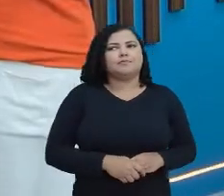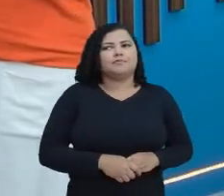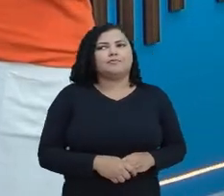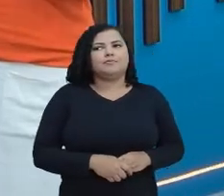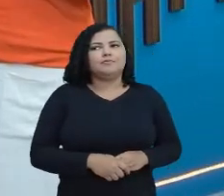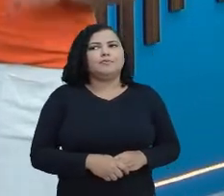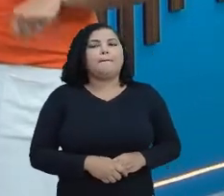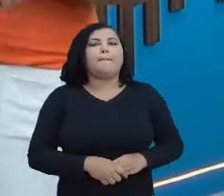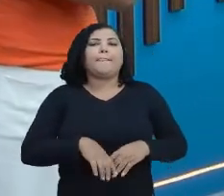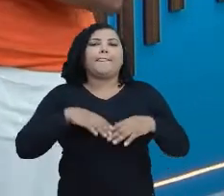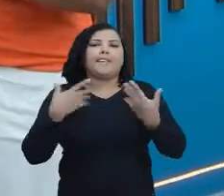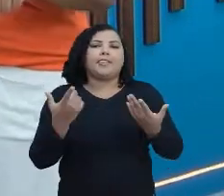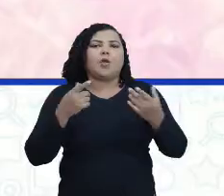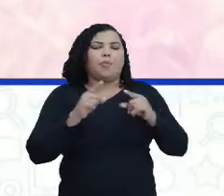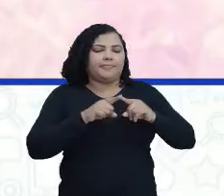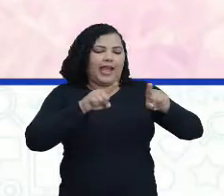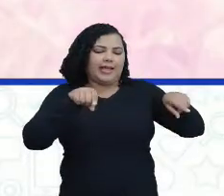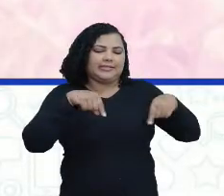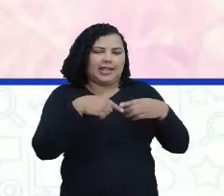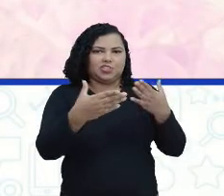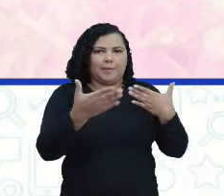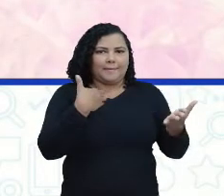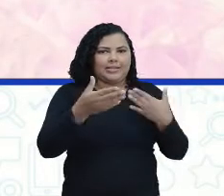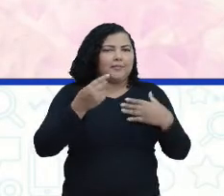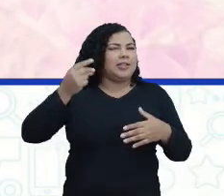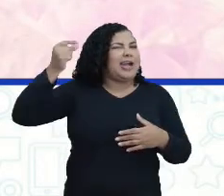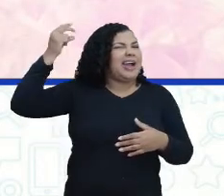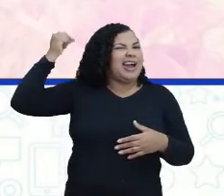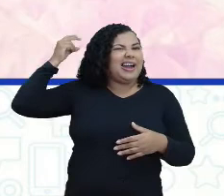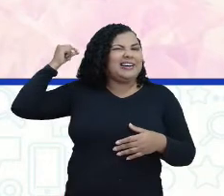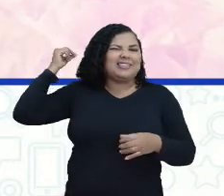lá, salas de bate-papo. No tempo da